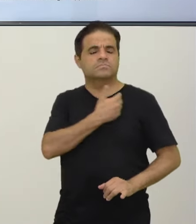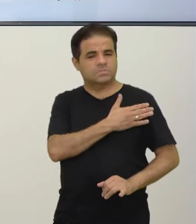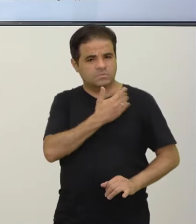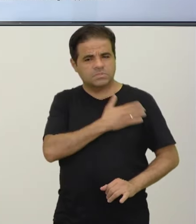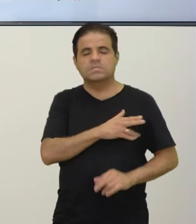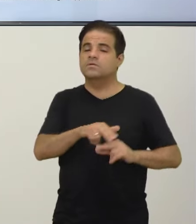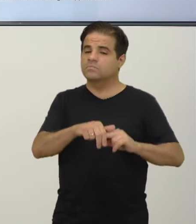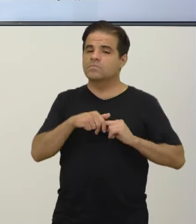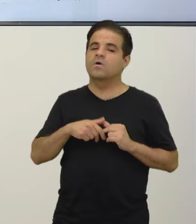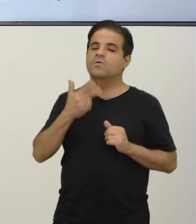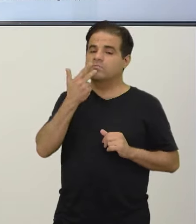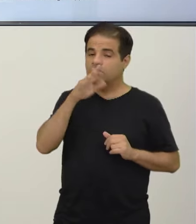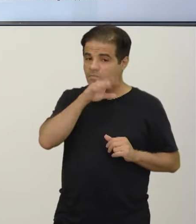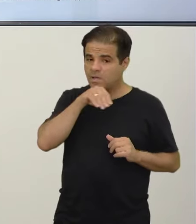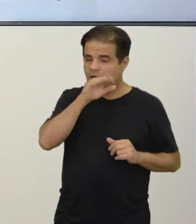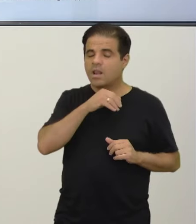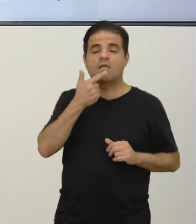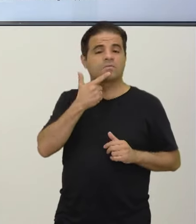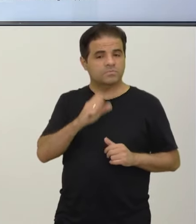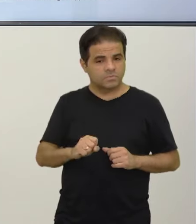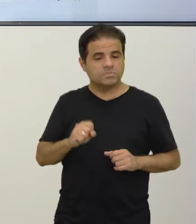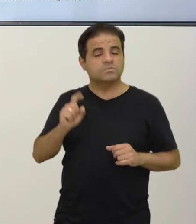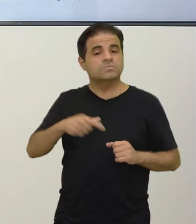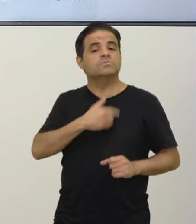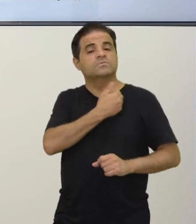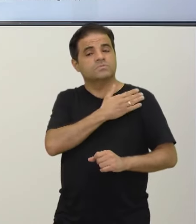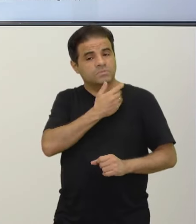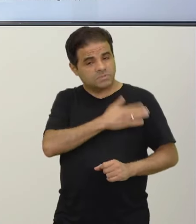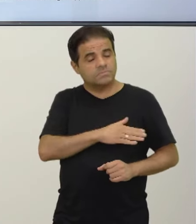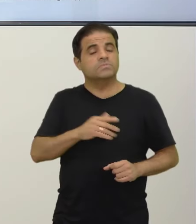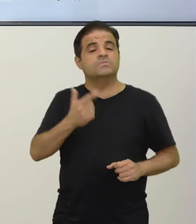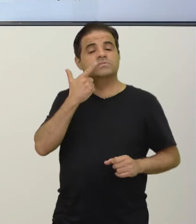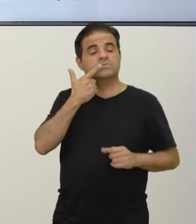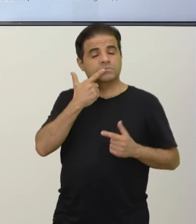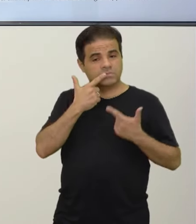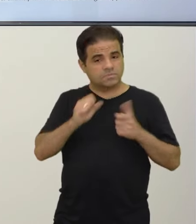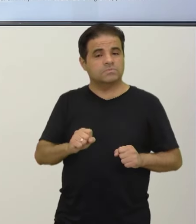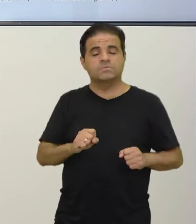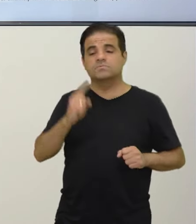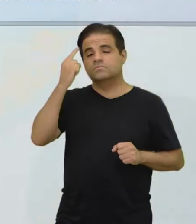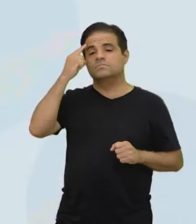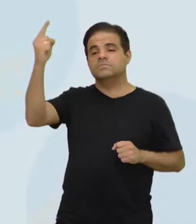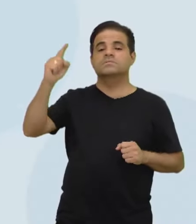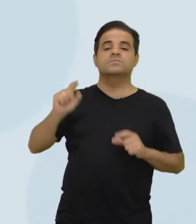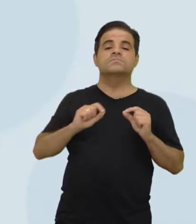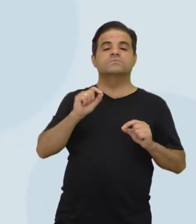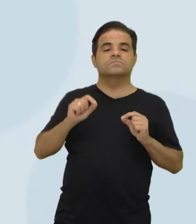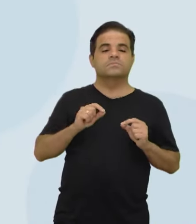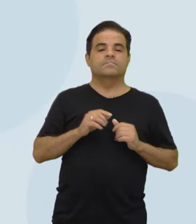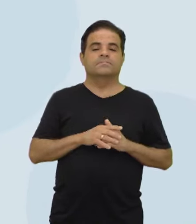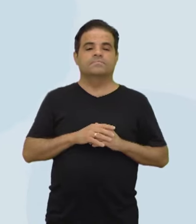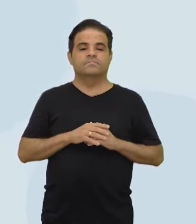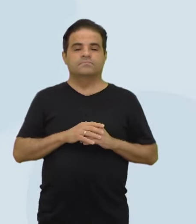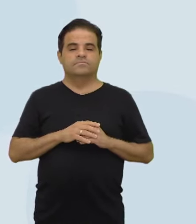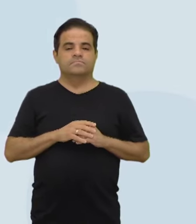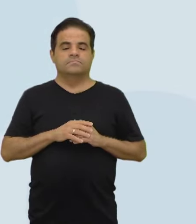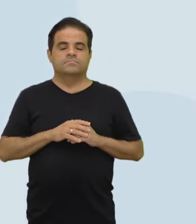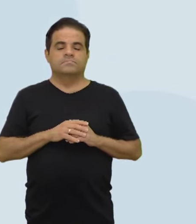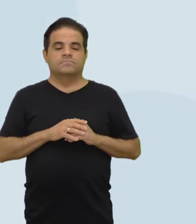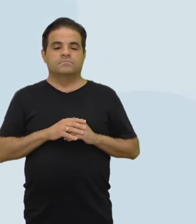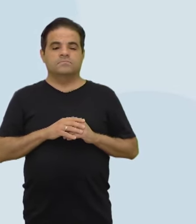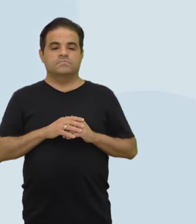sotaque, né? E isso é um preconceito linguístico. Então, qual é a ideia? Vou até passar para o próximo.